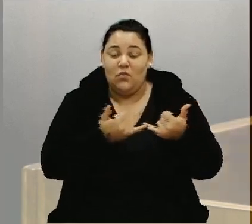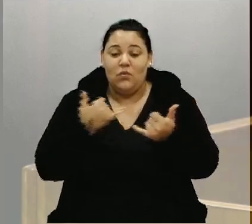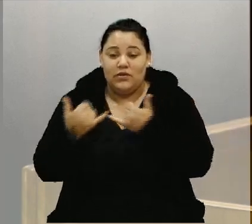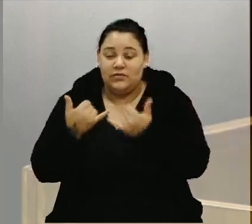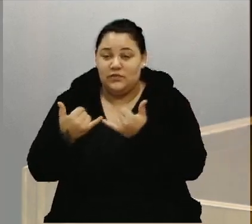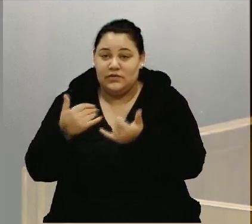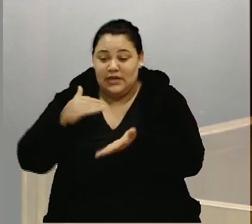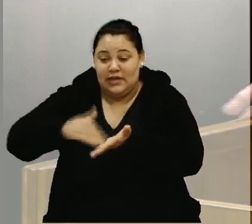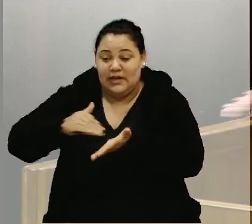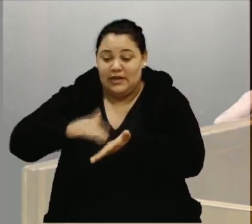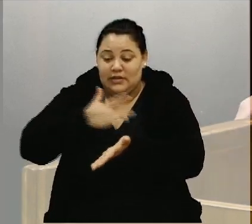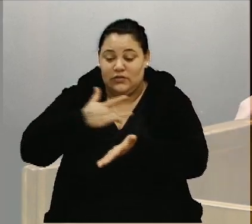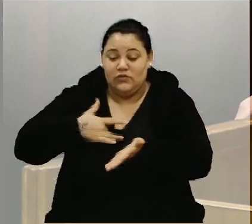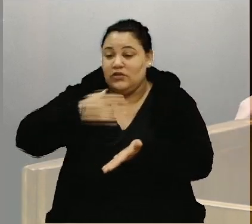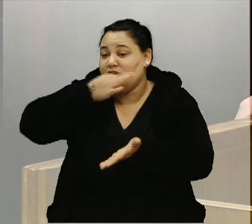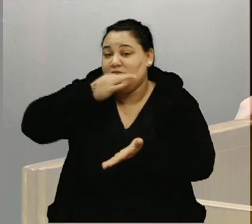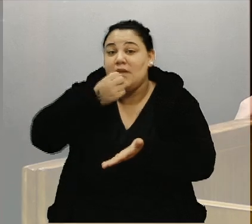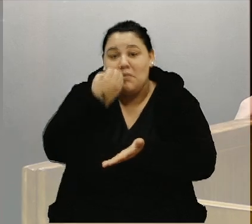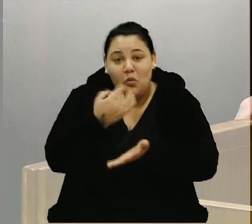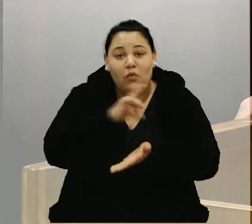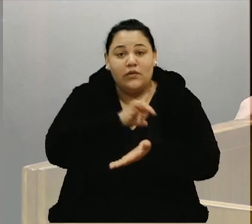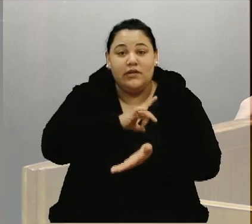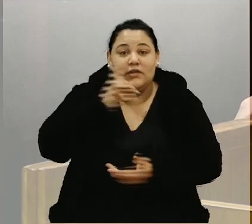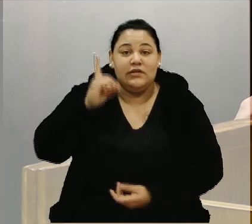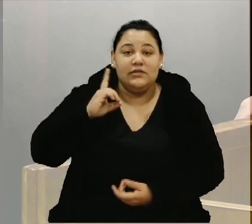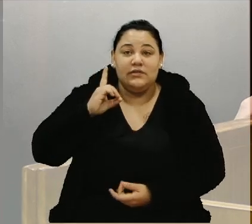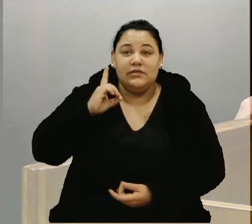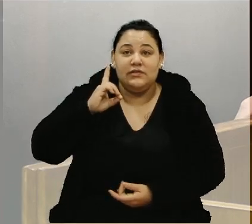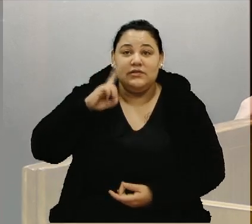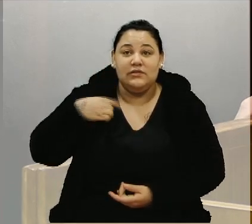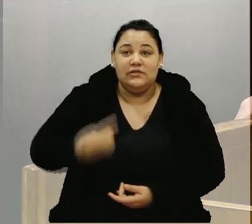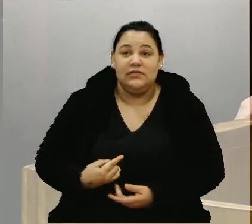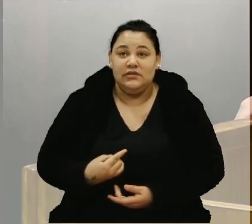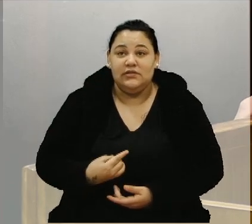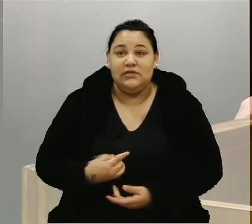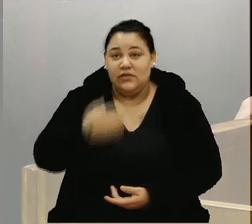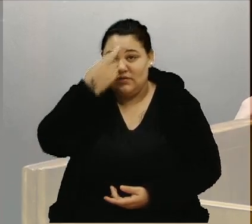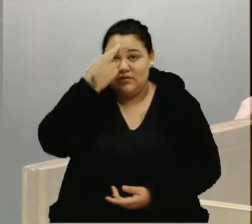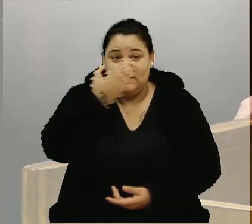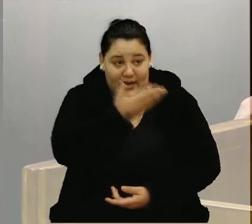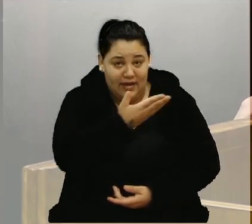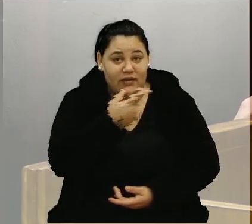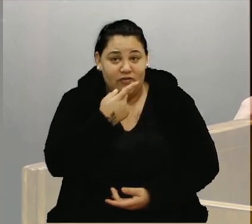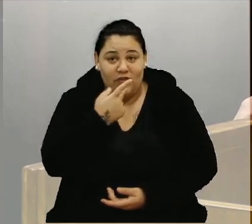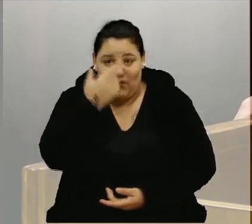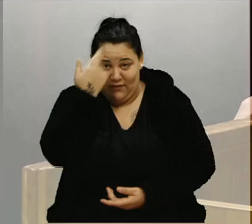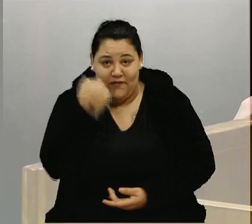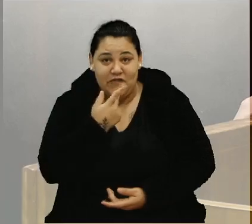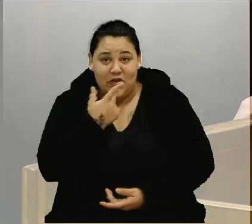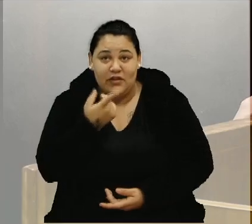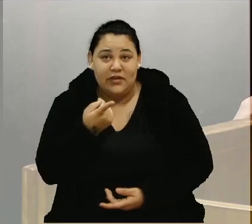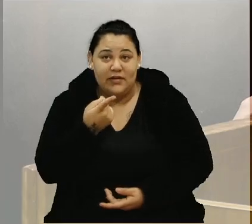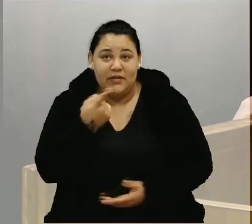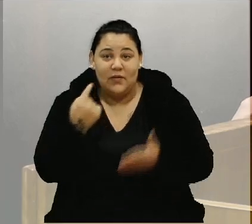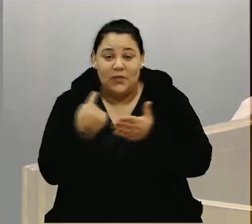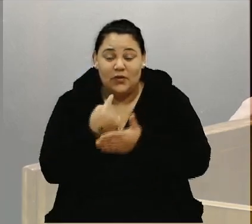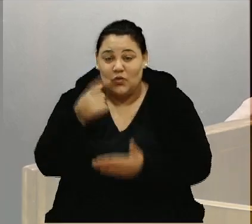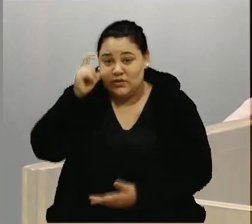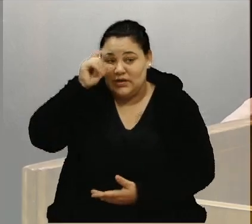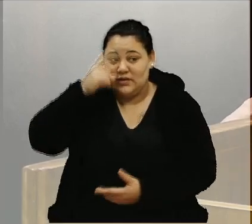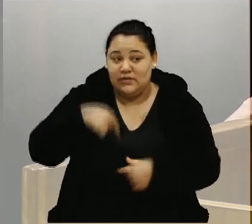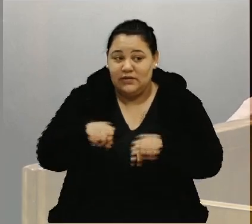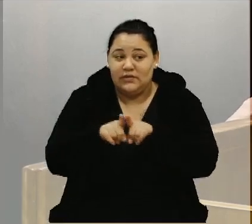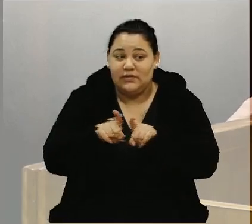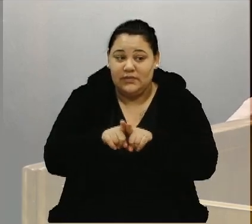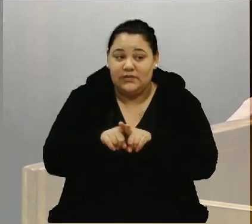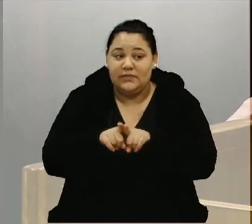Caxias. Ainda bem que tem a Denise, vereador Rafael Bueno. O vereador Scalco perguntou o que é... Vamos lembrar o vereador Scalco. Se